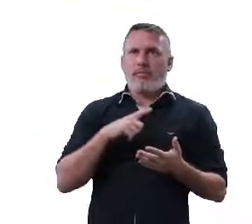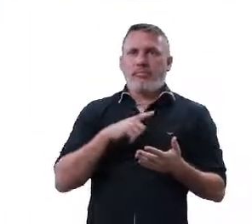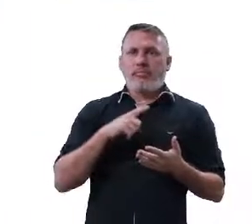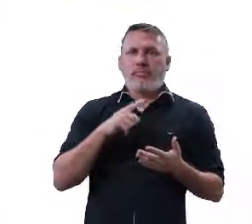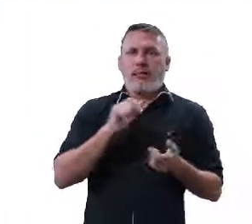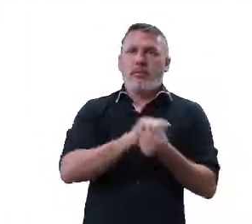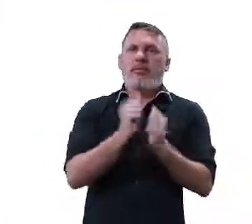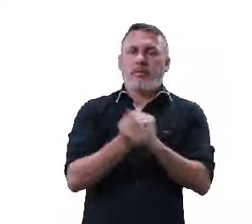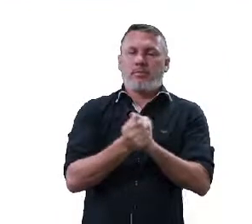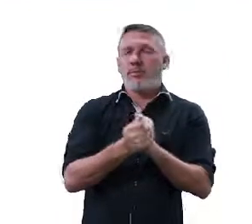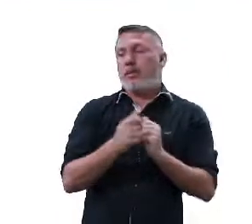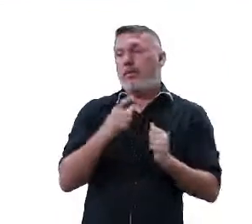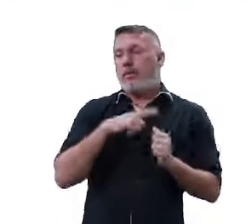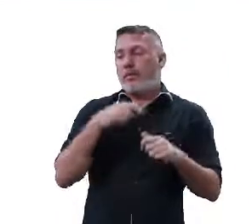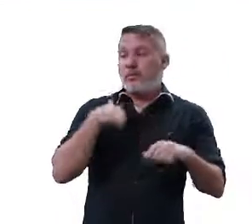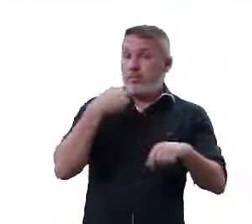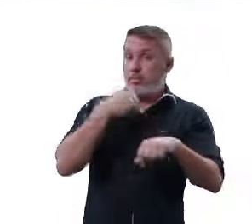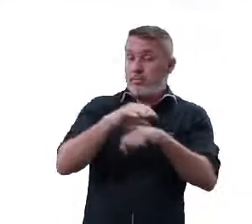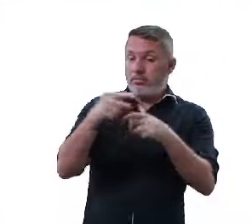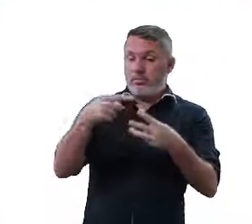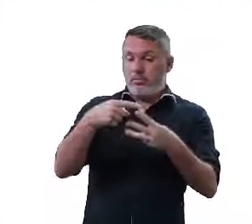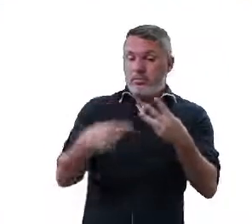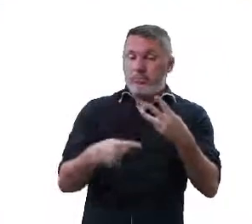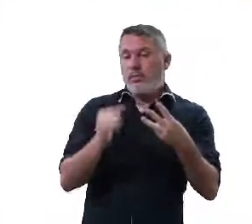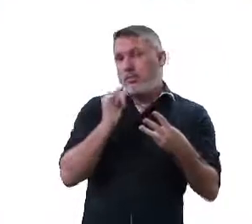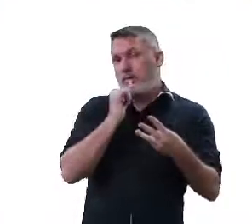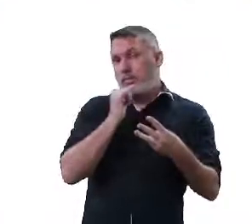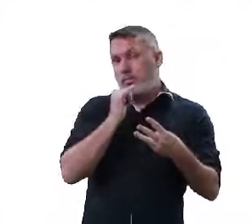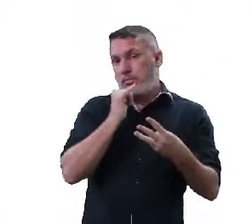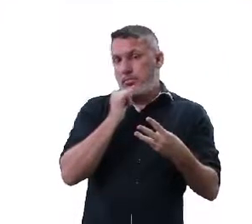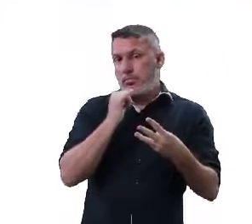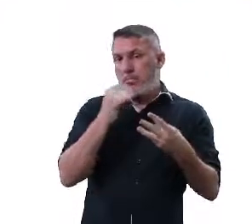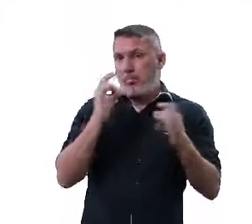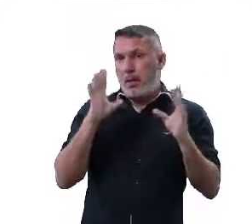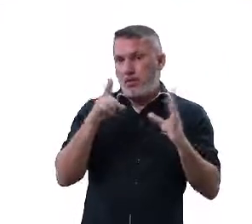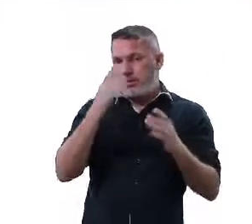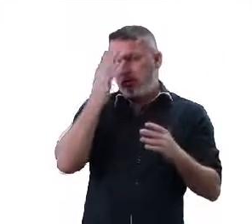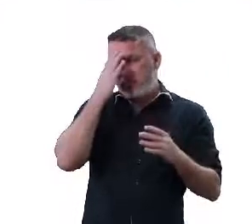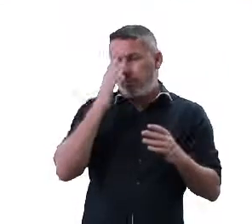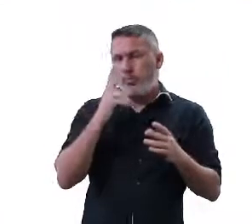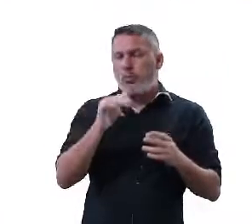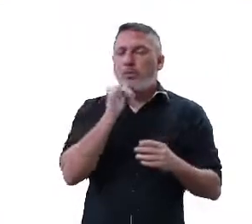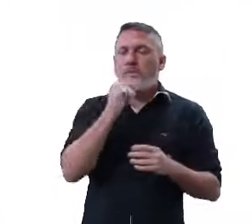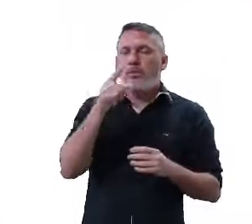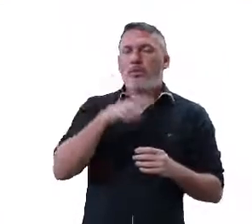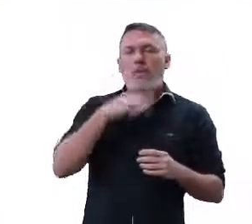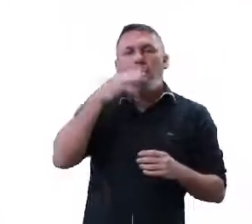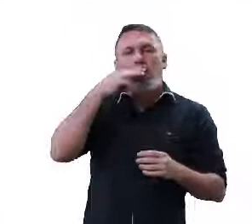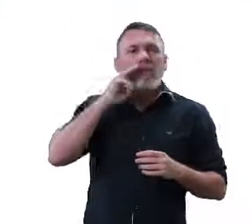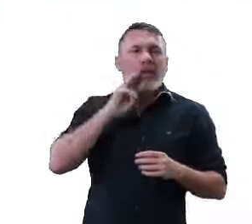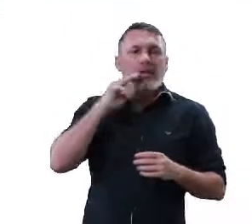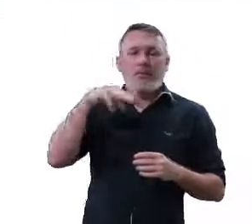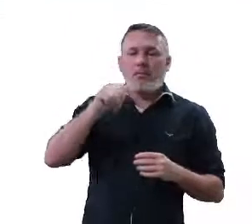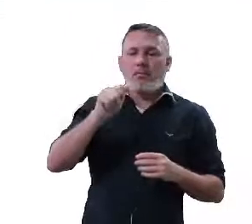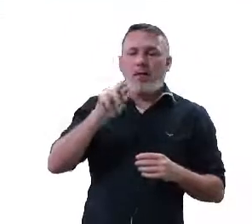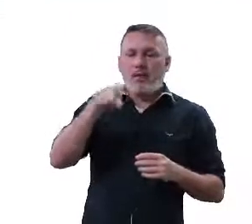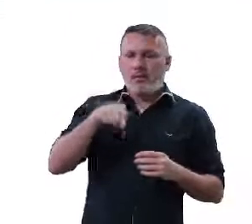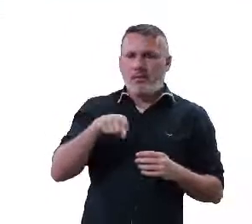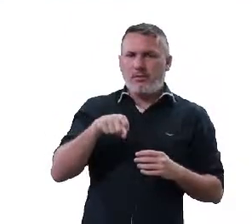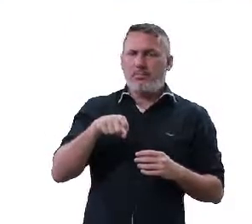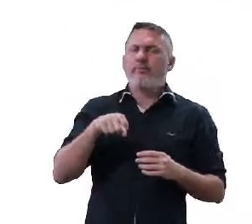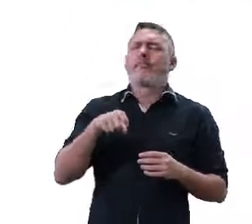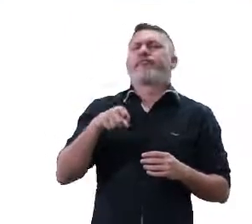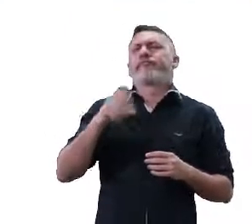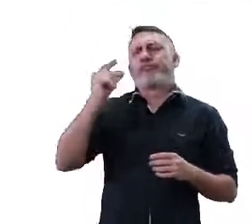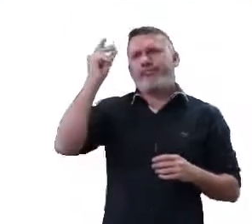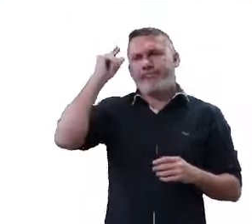exemplos aqui bastante significativos dessa perspectiva. Você pega um personagem como Karl Marx, né? Karl Marx